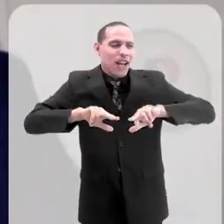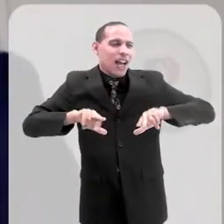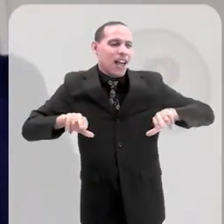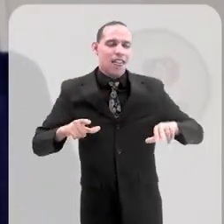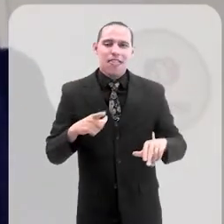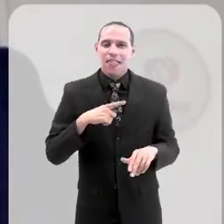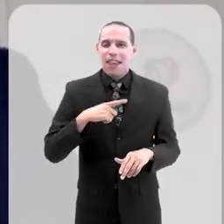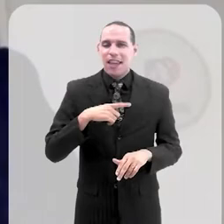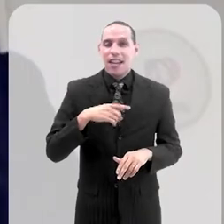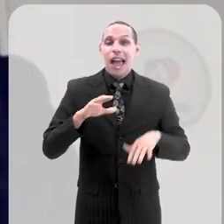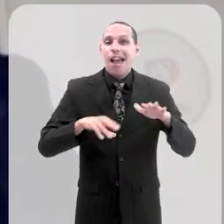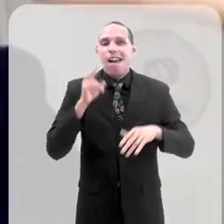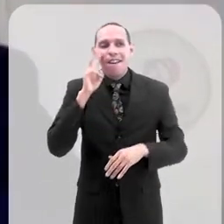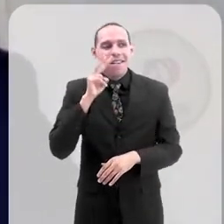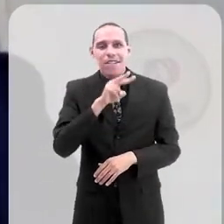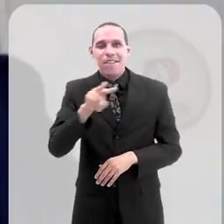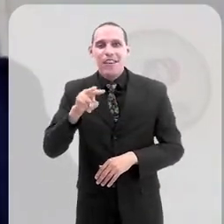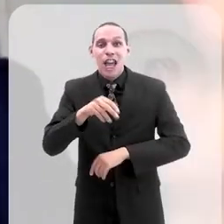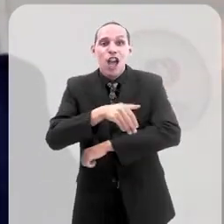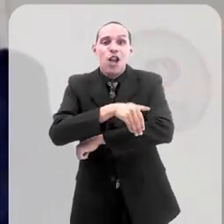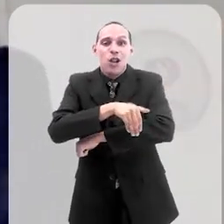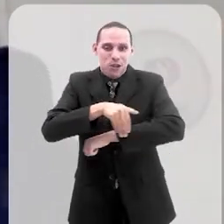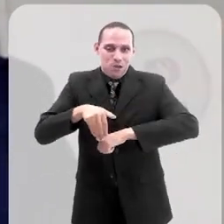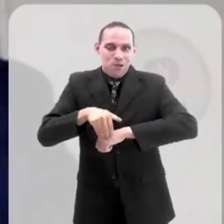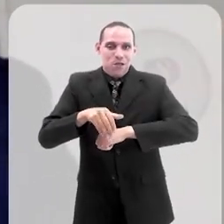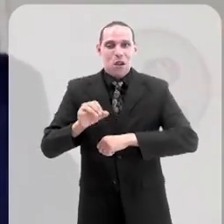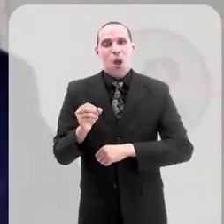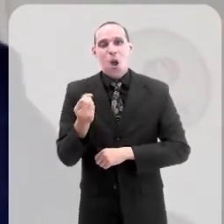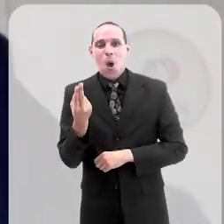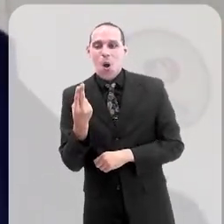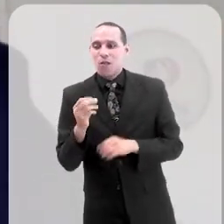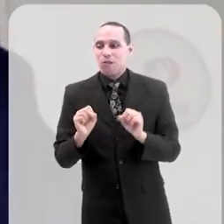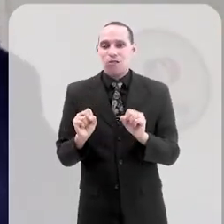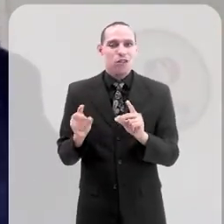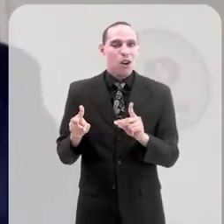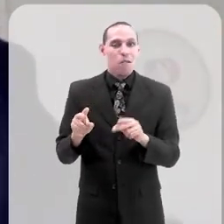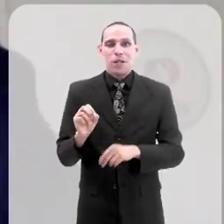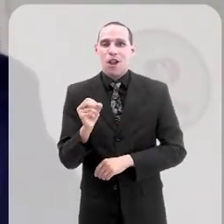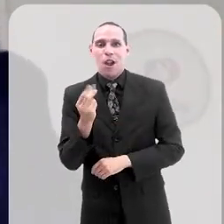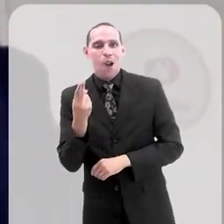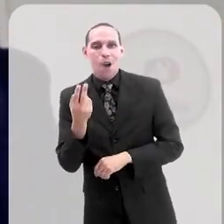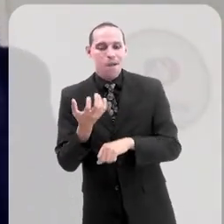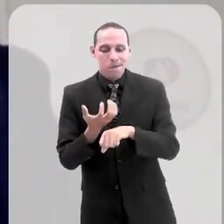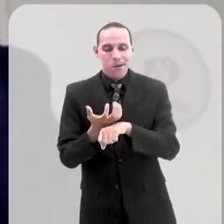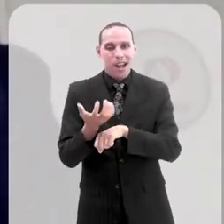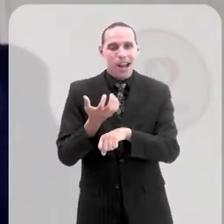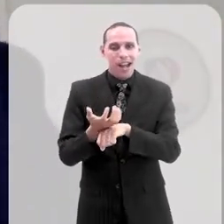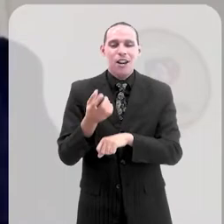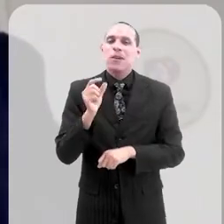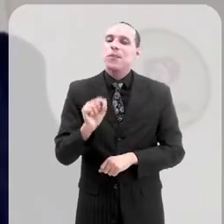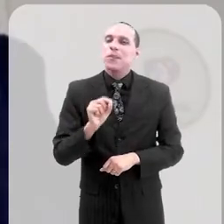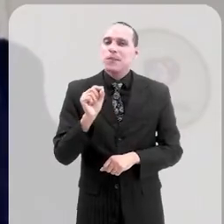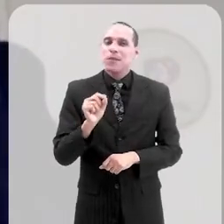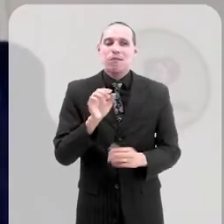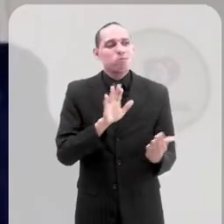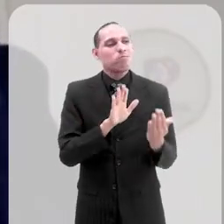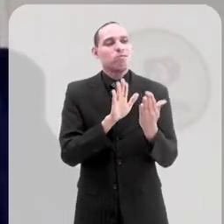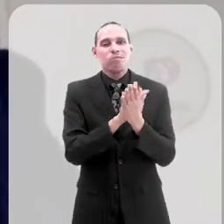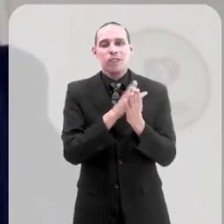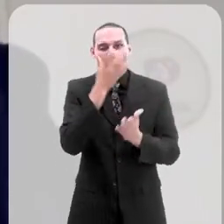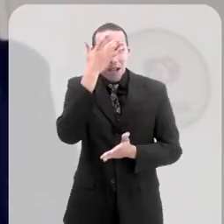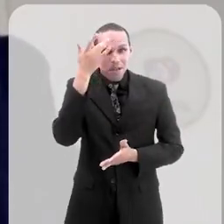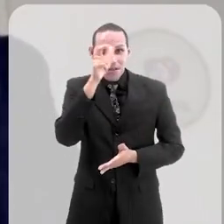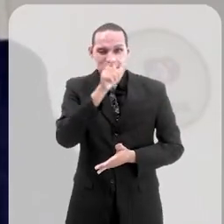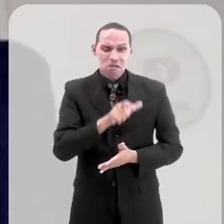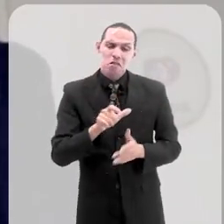visto, às vezes, na rua, nos shoppings, nas praças, nós às vezes nos deparamos